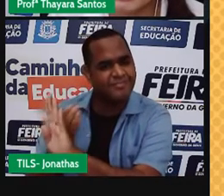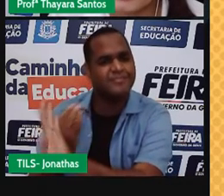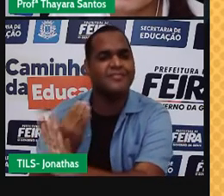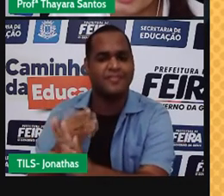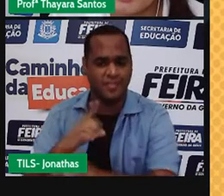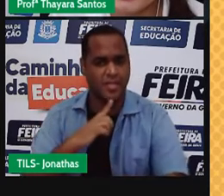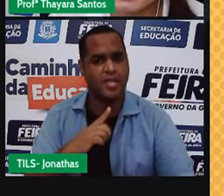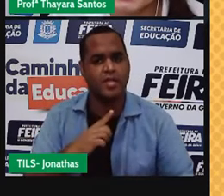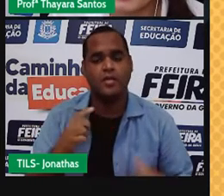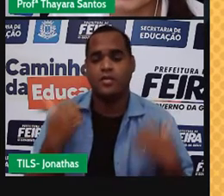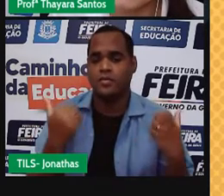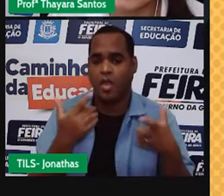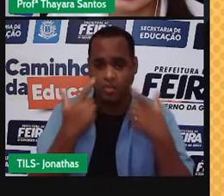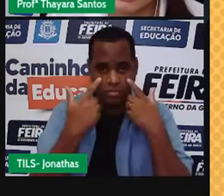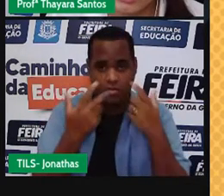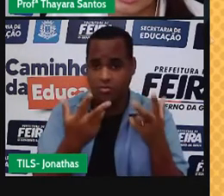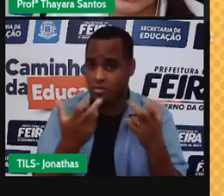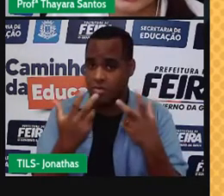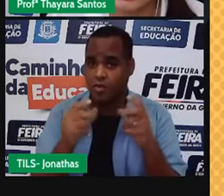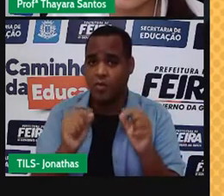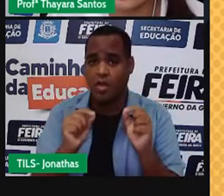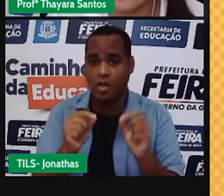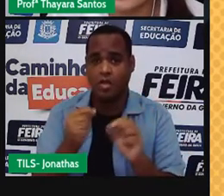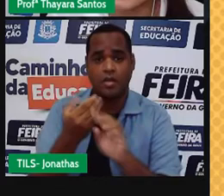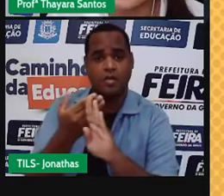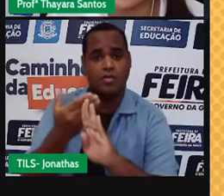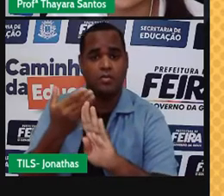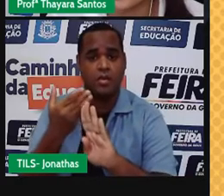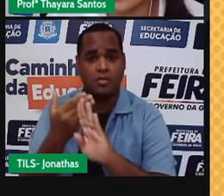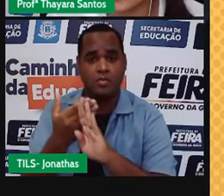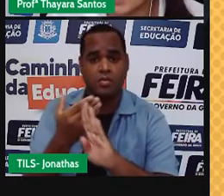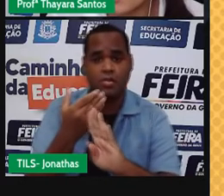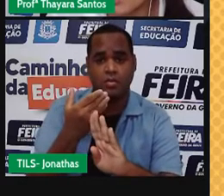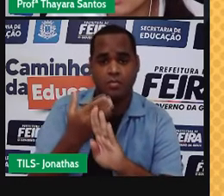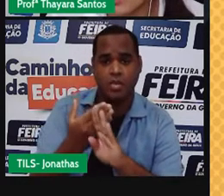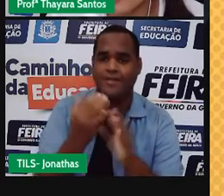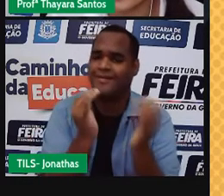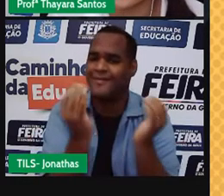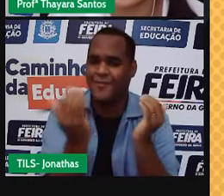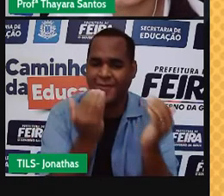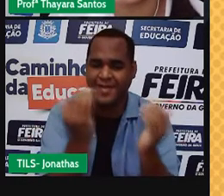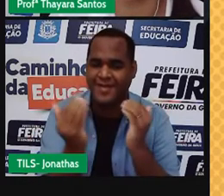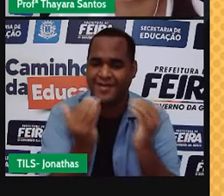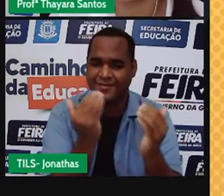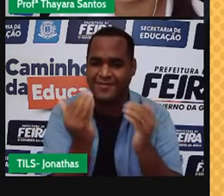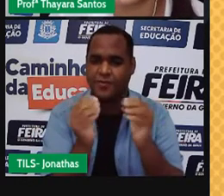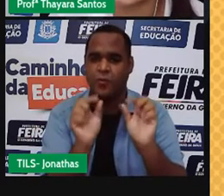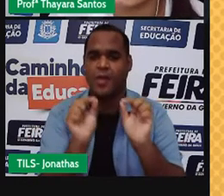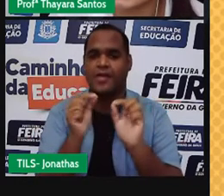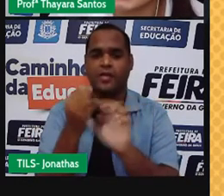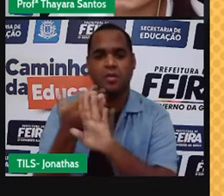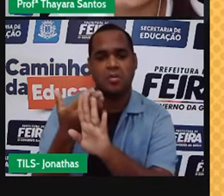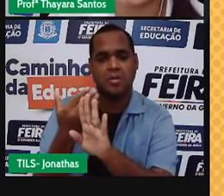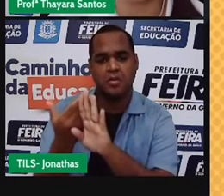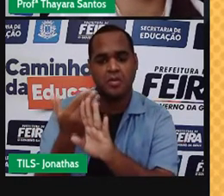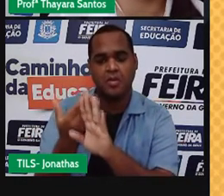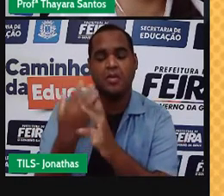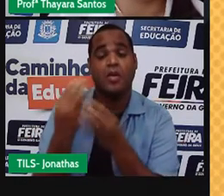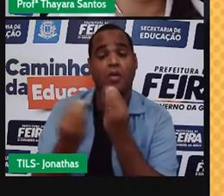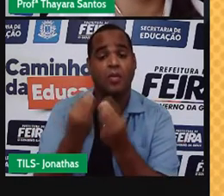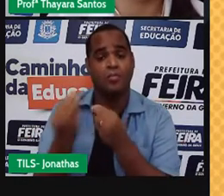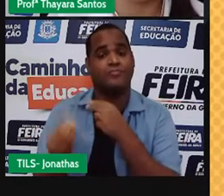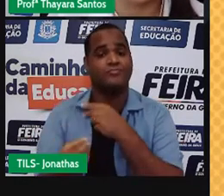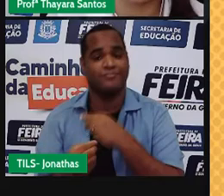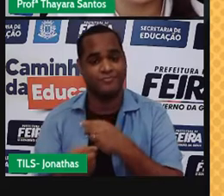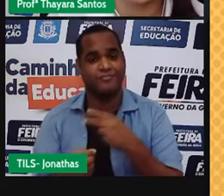aqui como vocês podem ver ó olha comparação do estado gasoso como é que estão organizados os átomos dessas